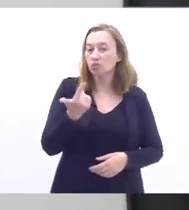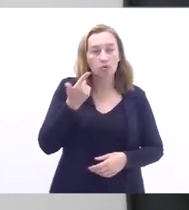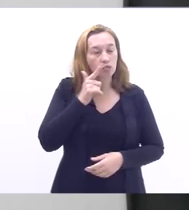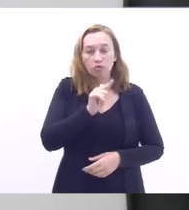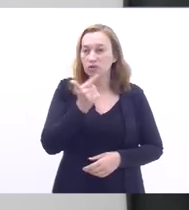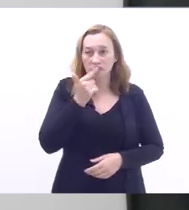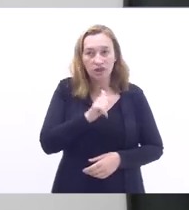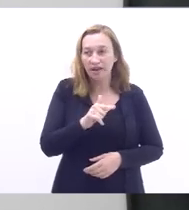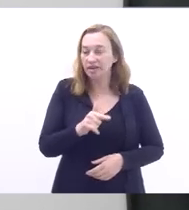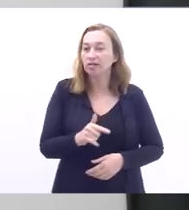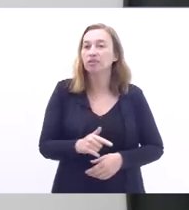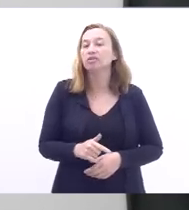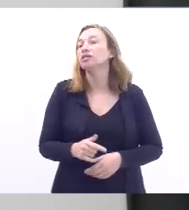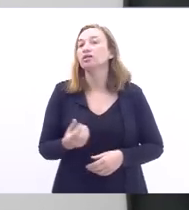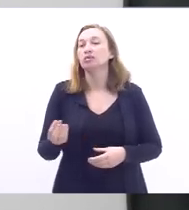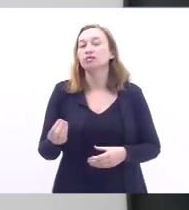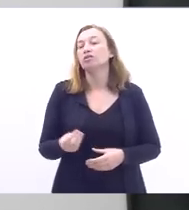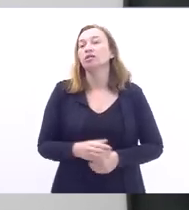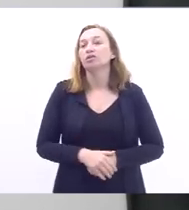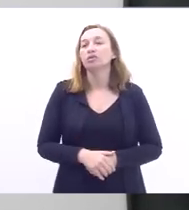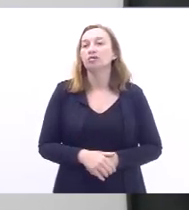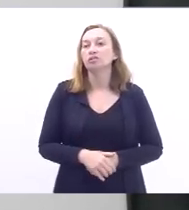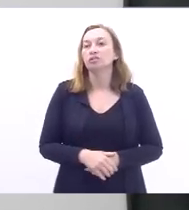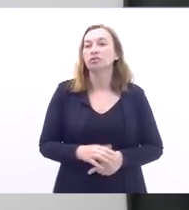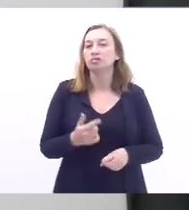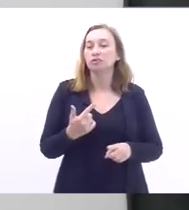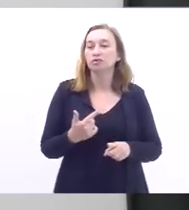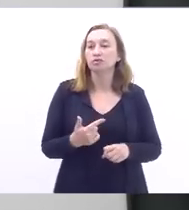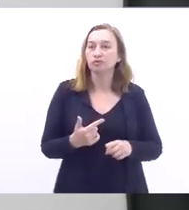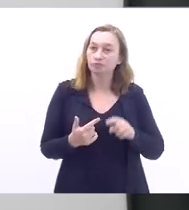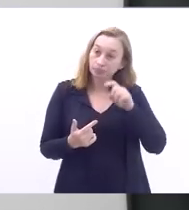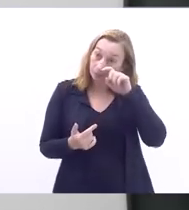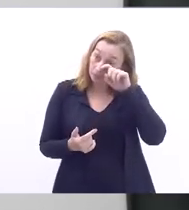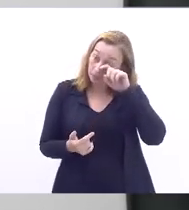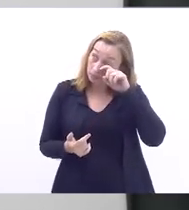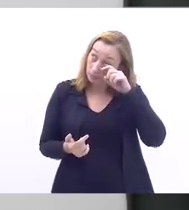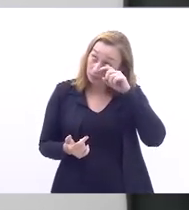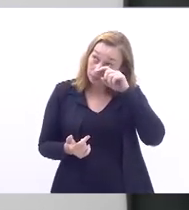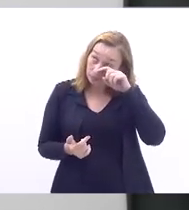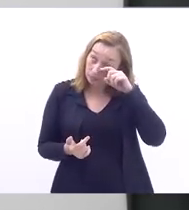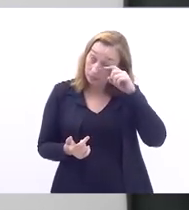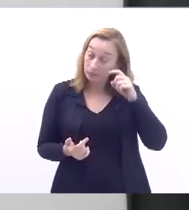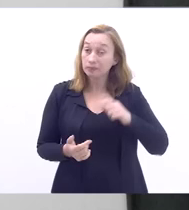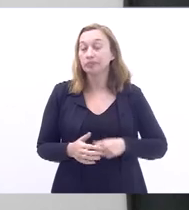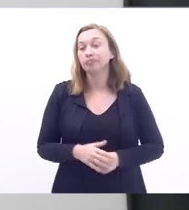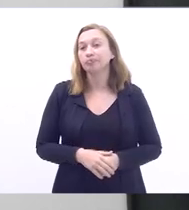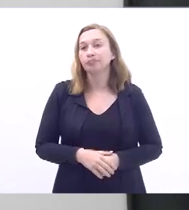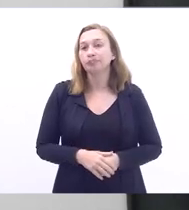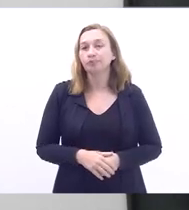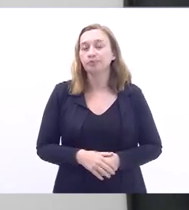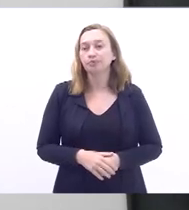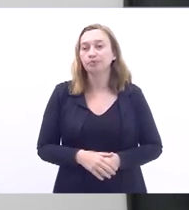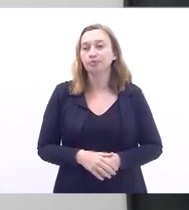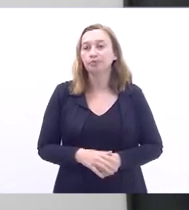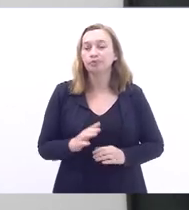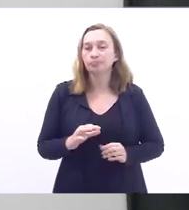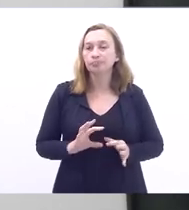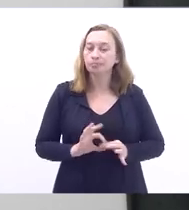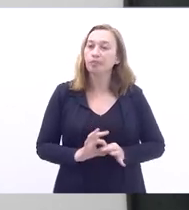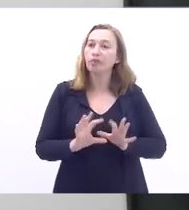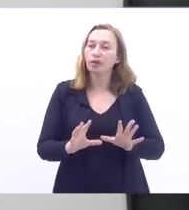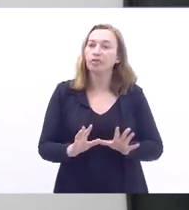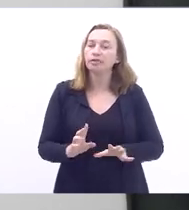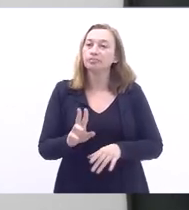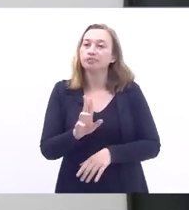dentro do restaurante universitário porque Gerador não aguenta porque eram dois está funcionando o baú permita que os